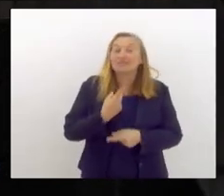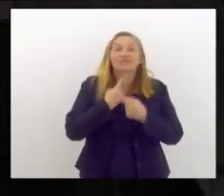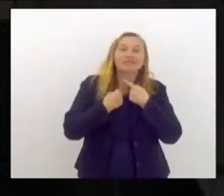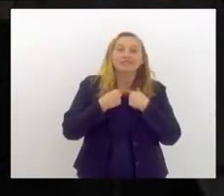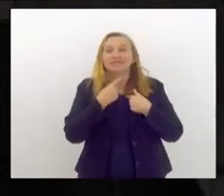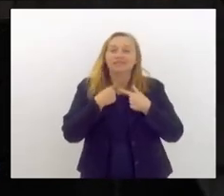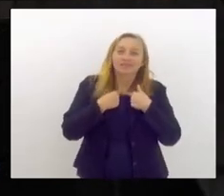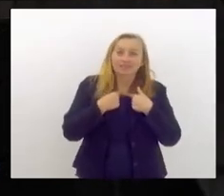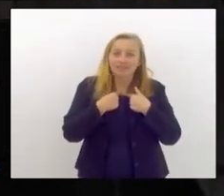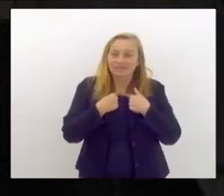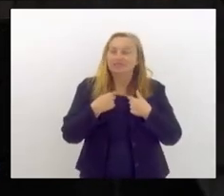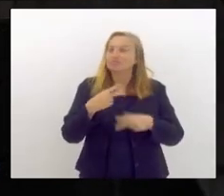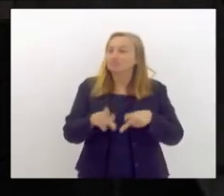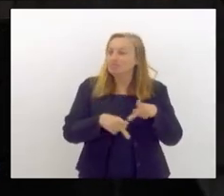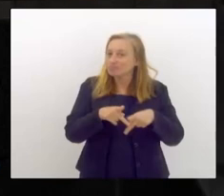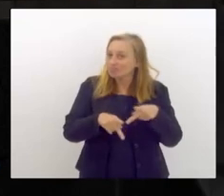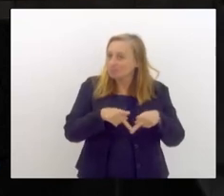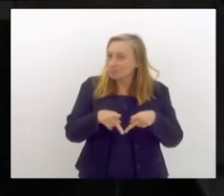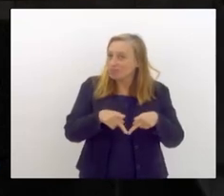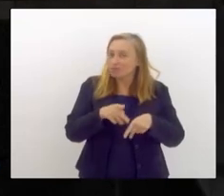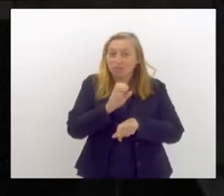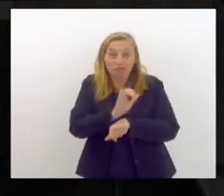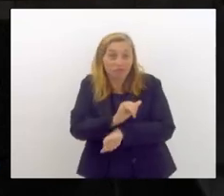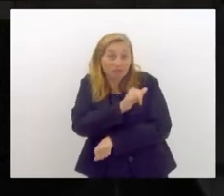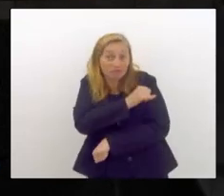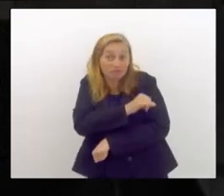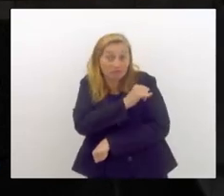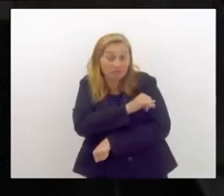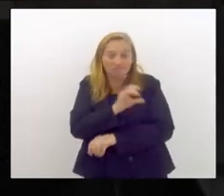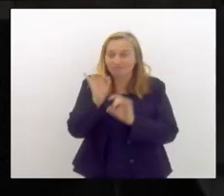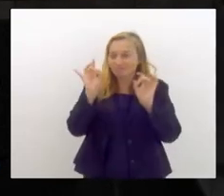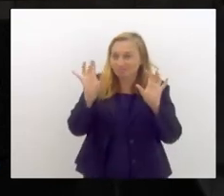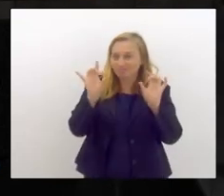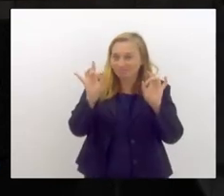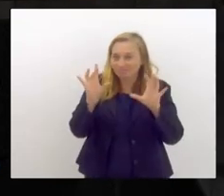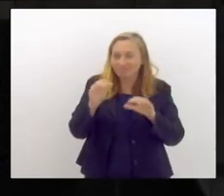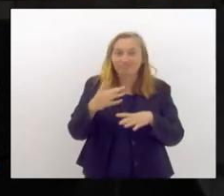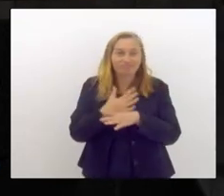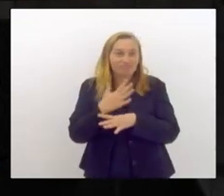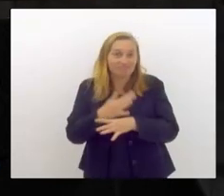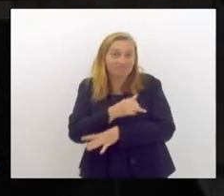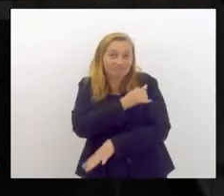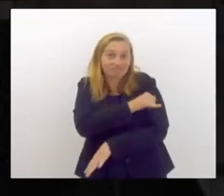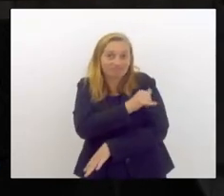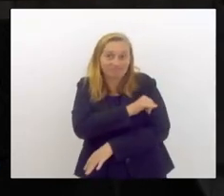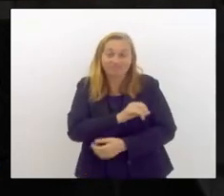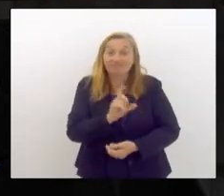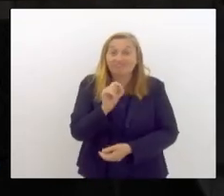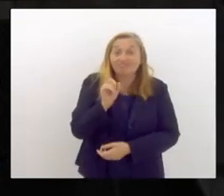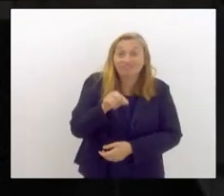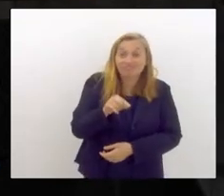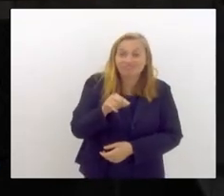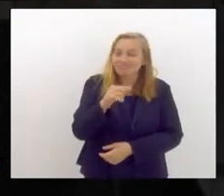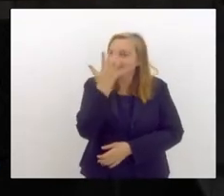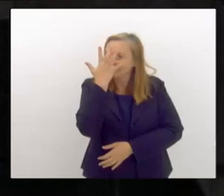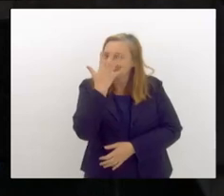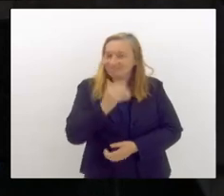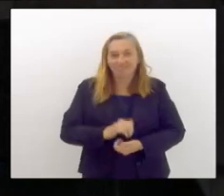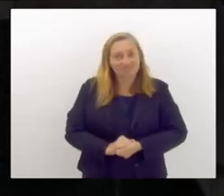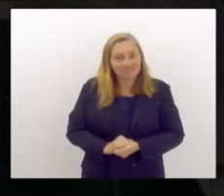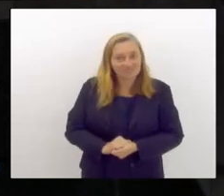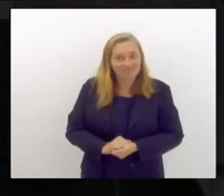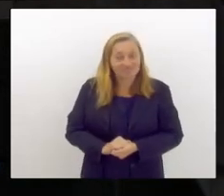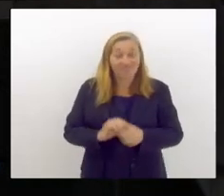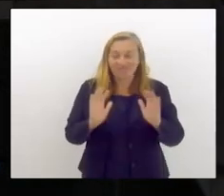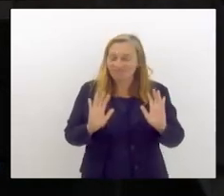ansiedade, inclusive, da população do Estado do Rio de Janeiro, em especial da cidade do Rio de Janeiro, que é o Carnaval, uma